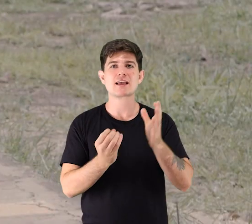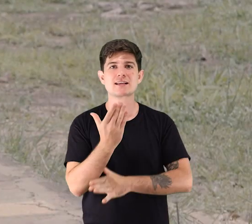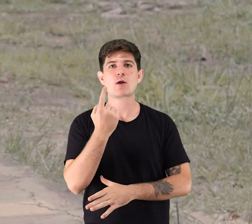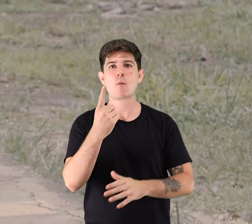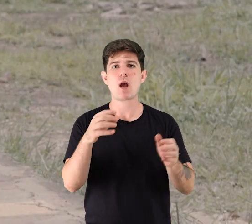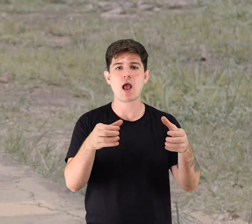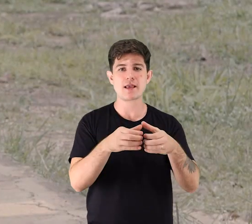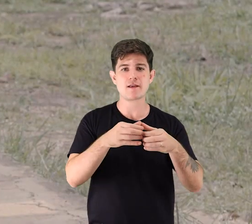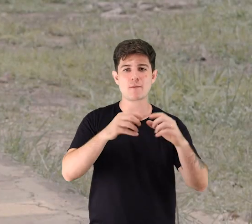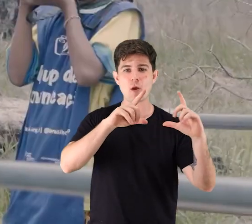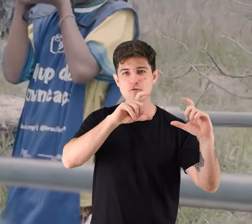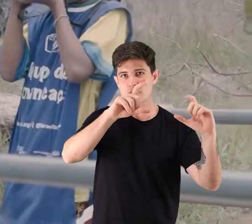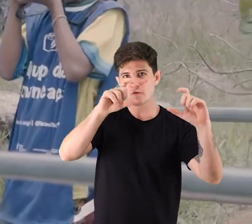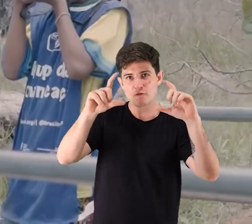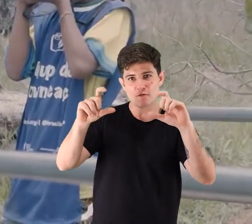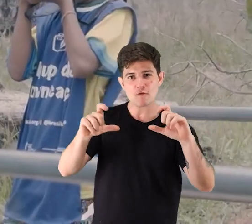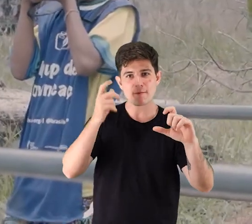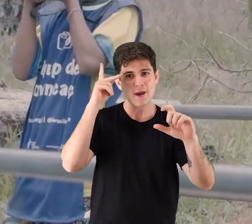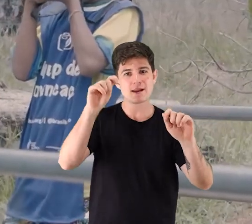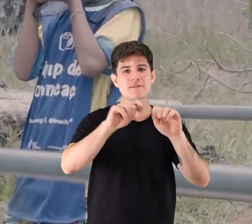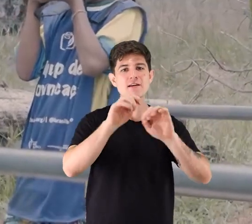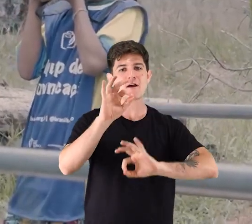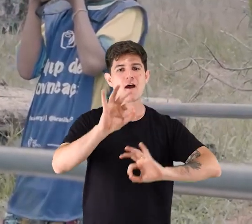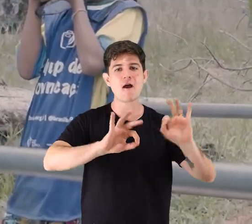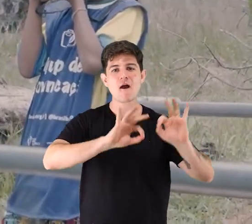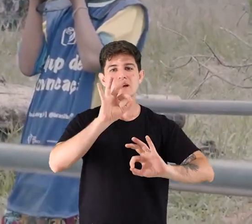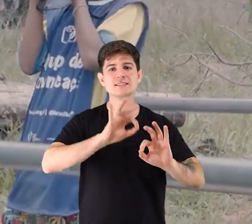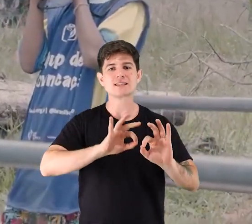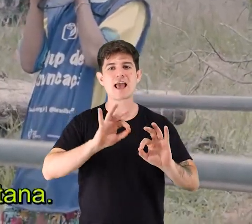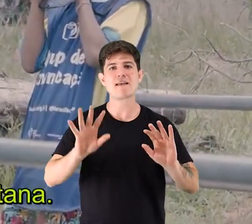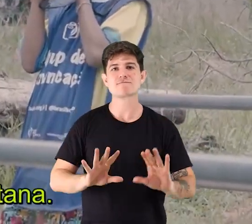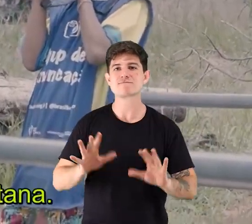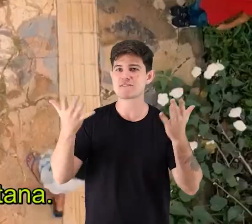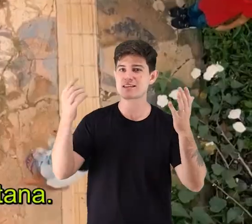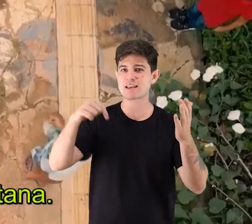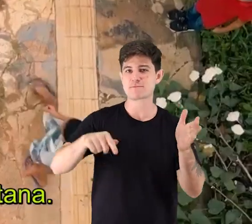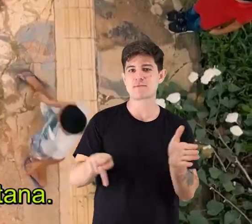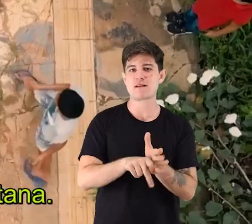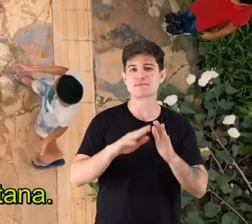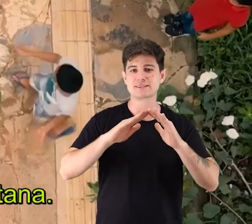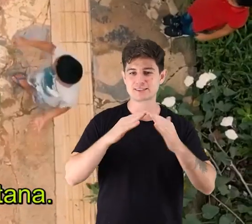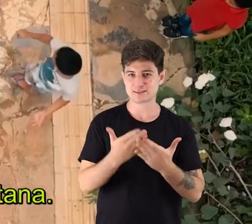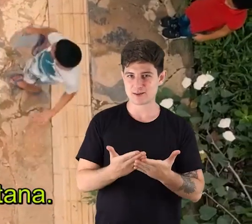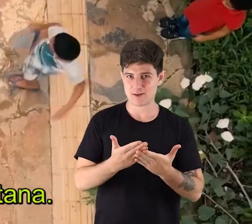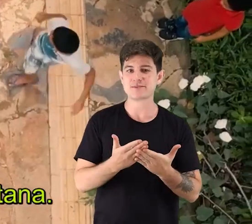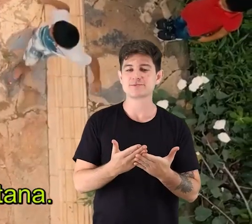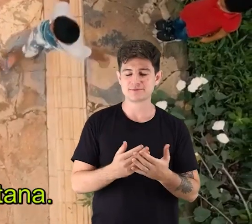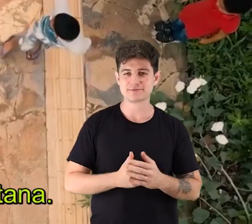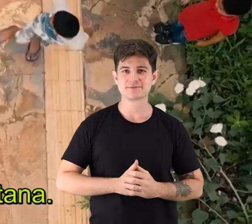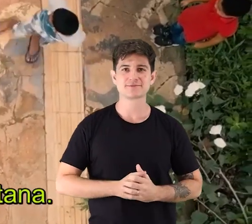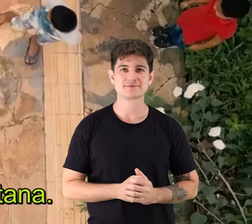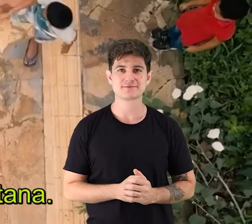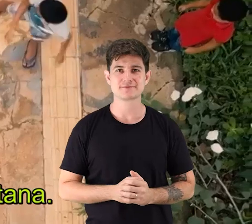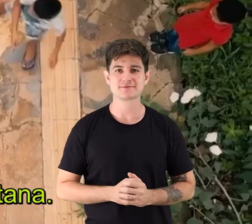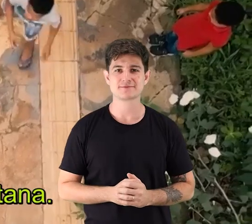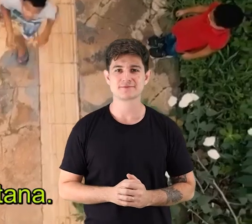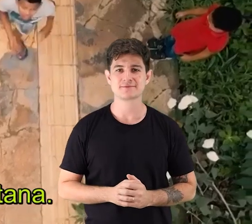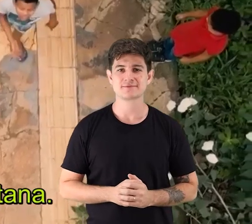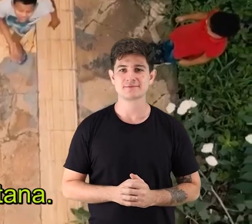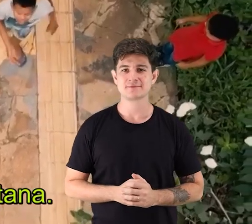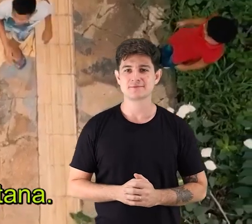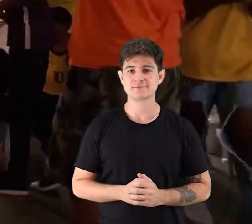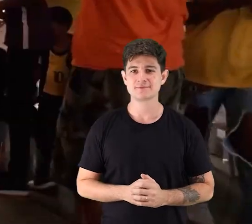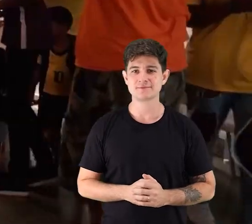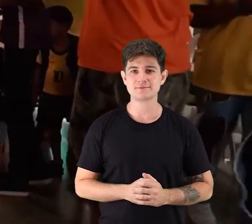frutos, inclusive com a criação de uma equipe de fotografias para fazer a cobertura dos eventos aqui na Escola